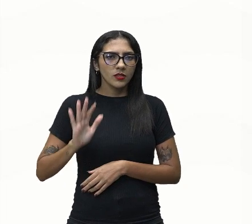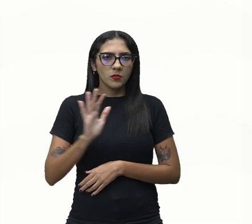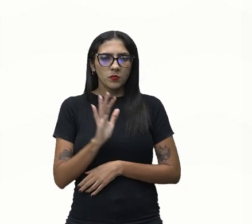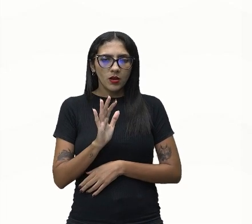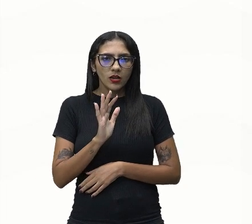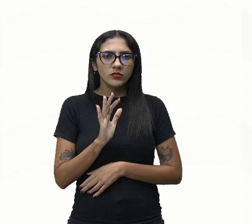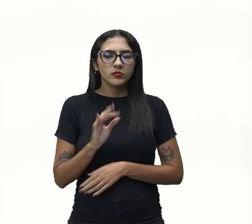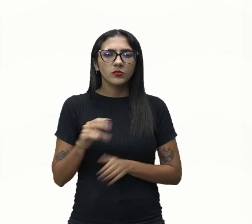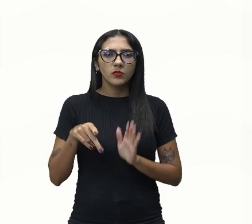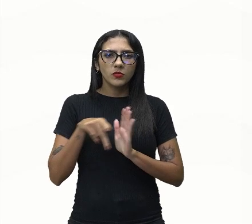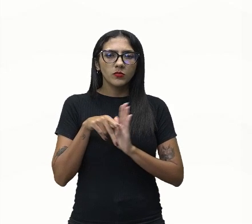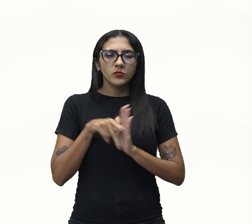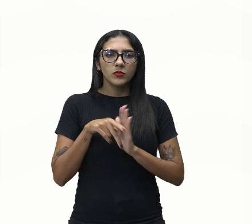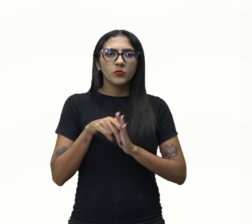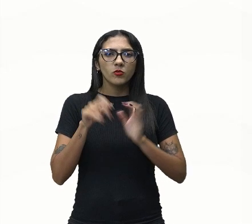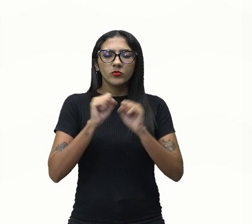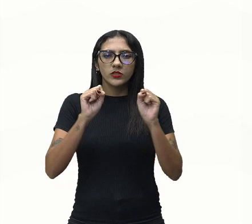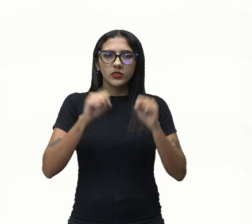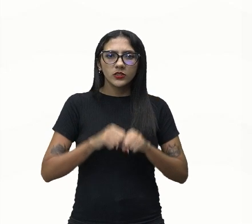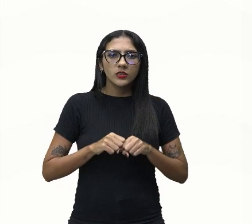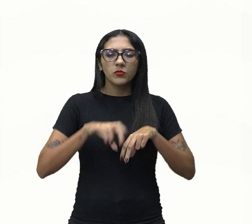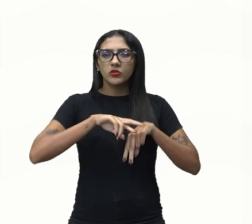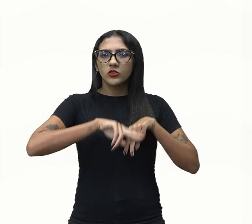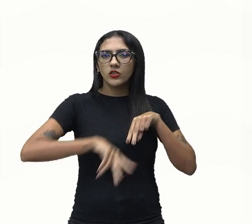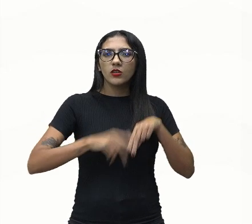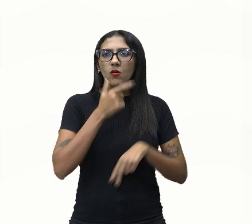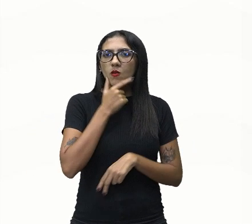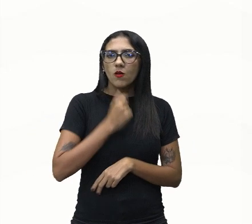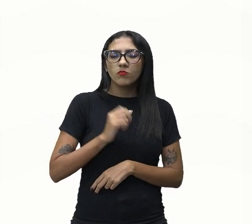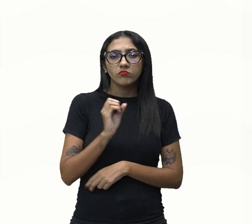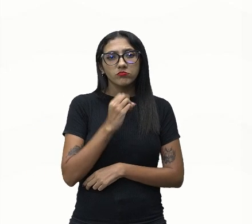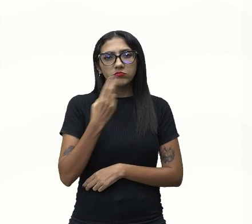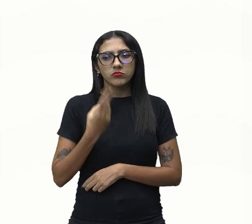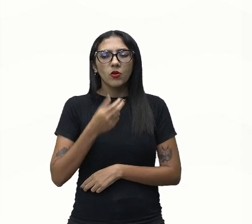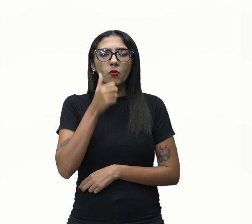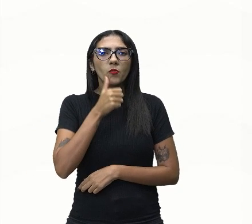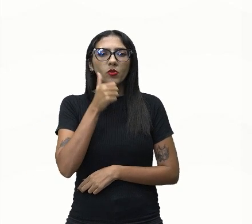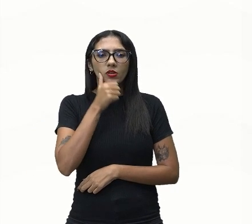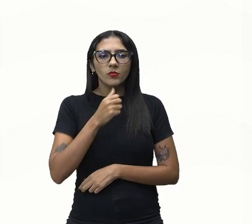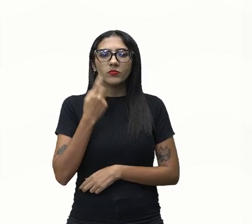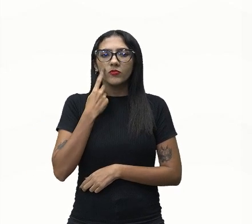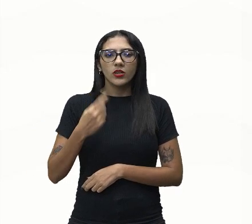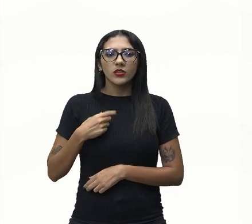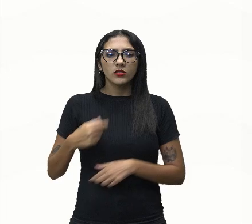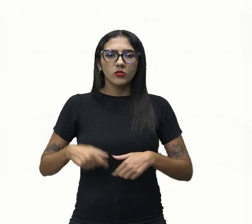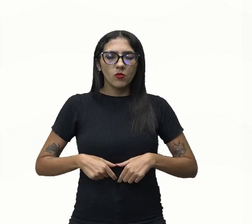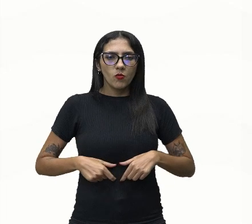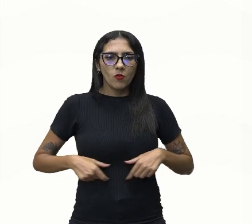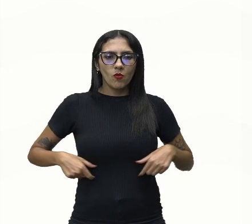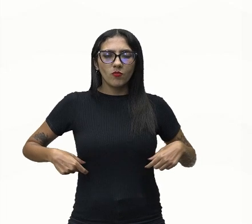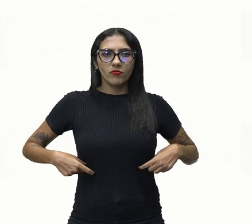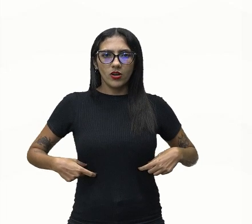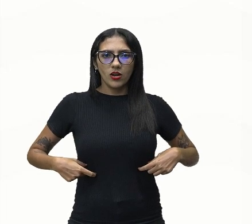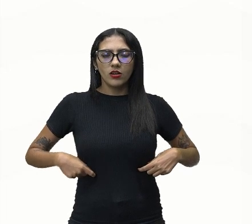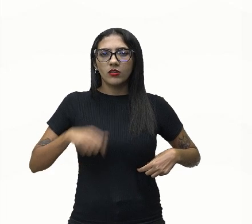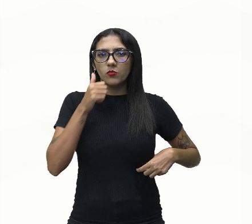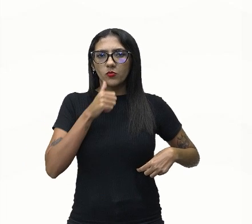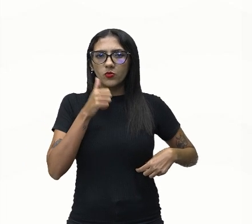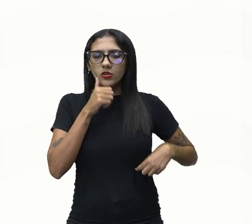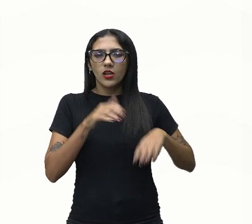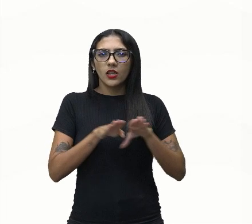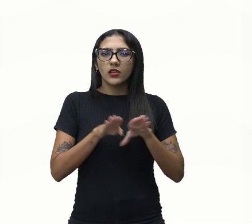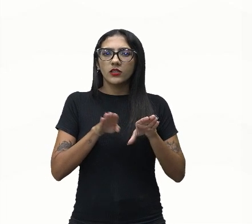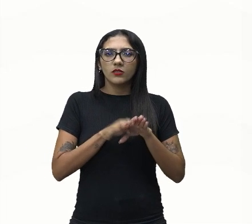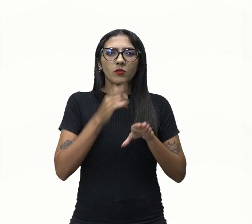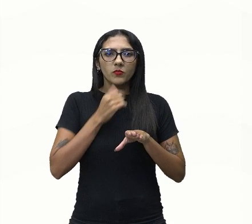das glândulas que fazem parte do sistema masculino e feminino, Então a gente tem aqui os ovários e os testículos, que são